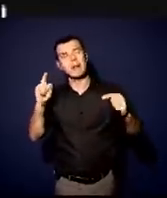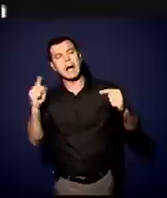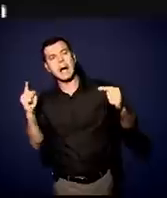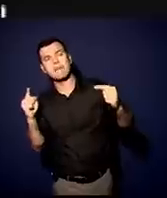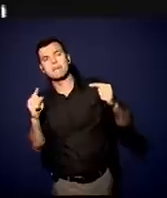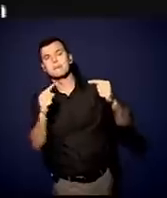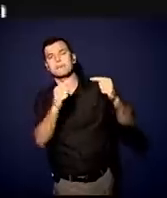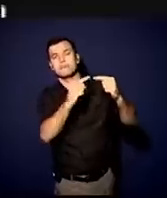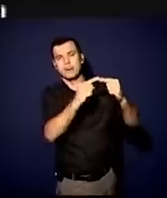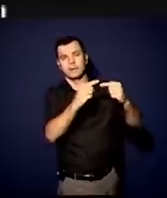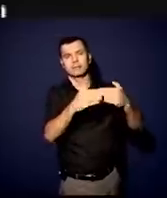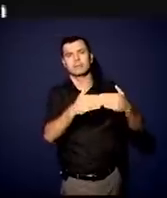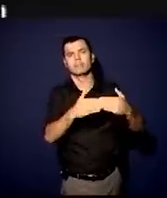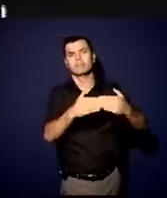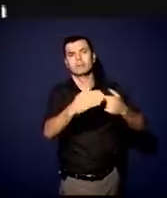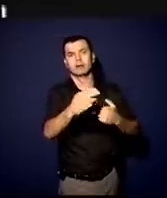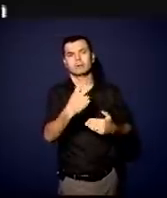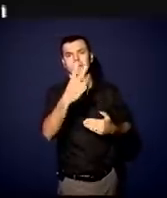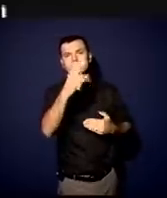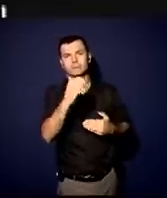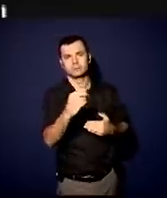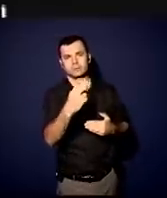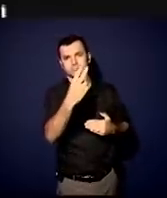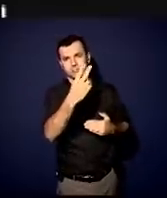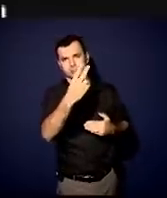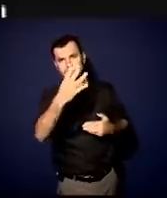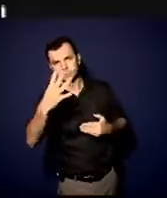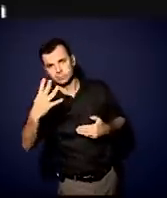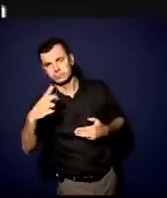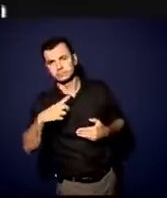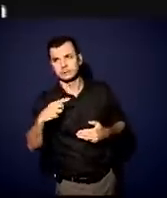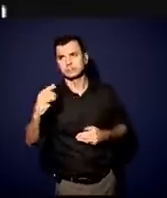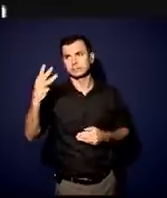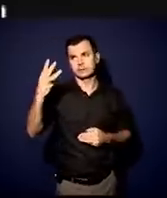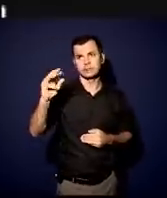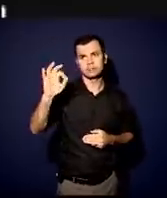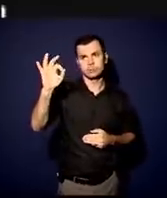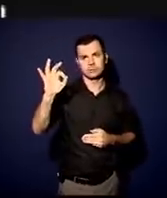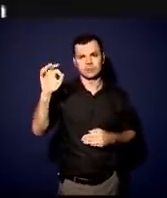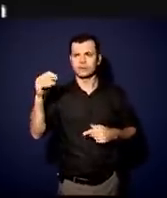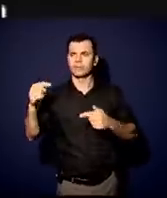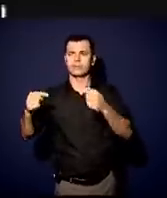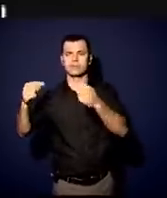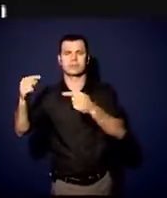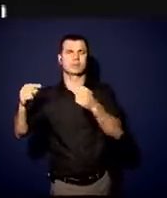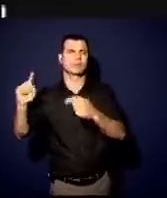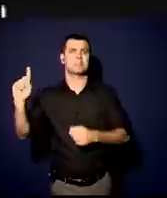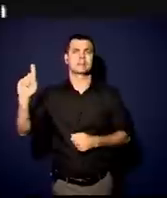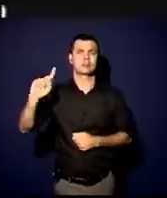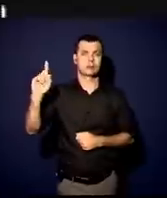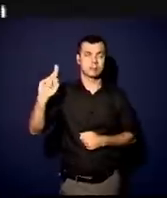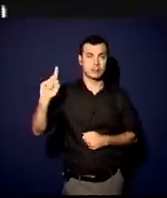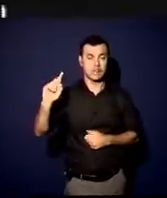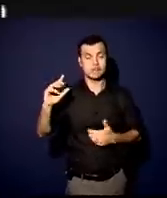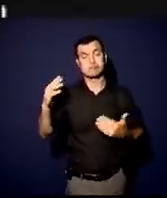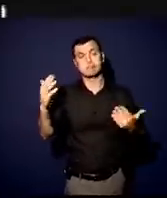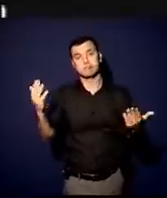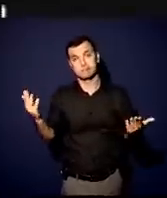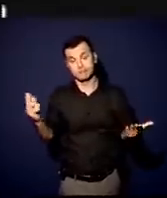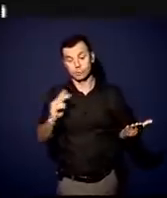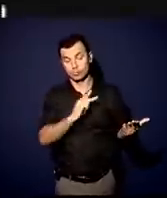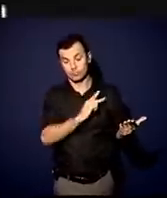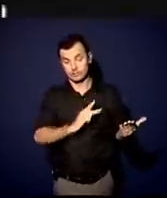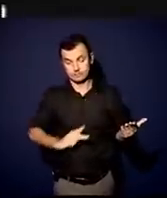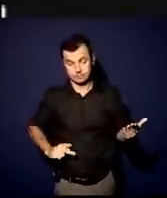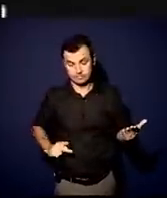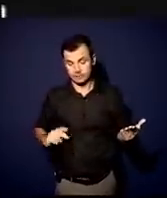que por exemplo para o ano de 2024 tá em 3% eles não vão debater esse tema o presidente Roberto